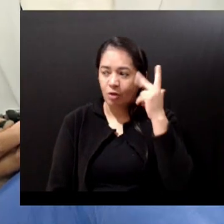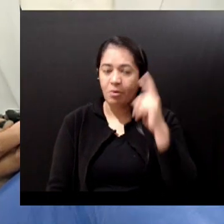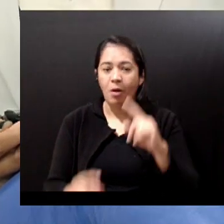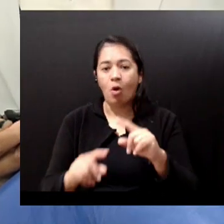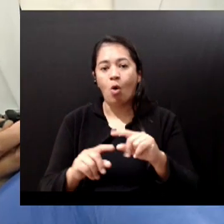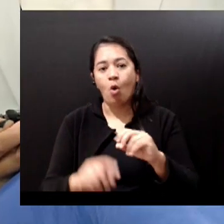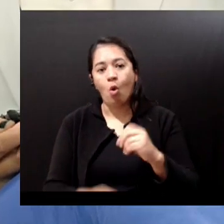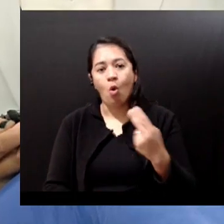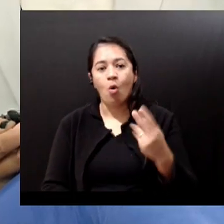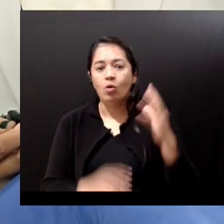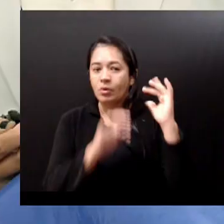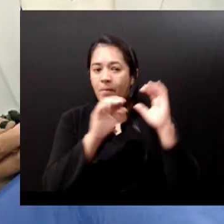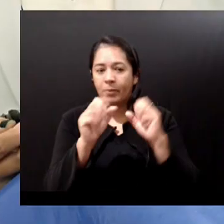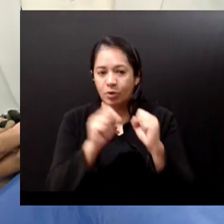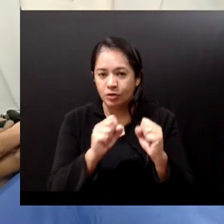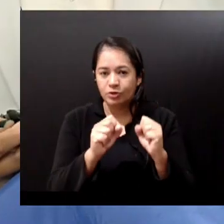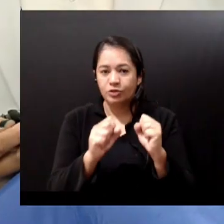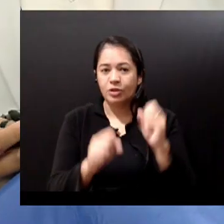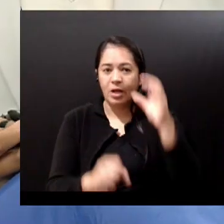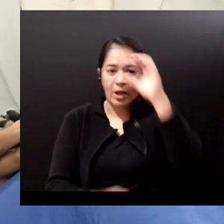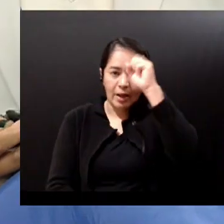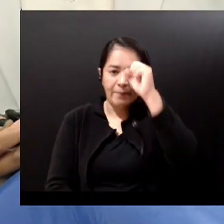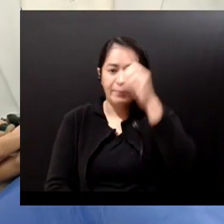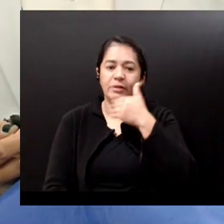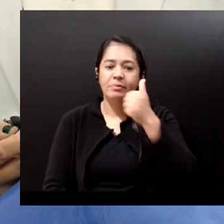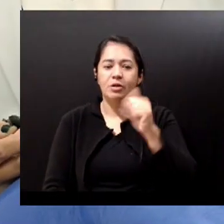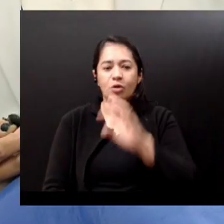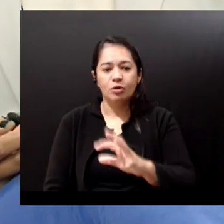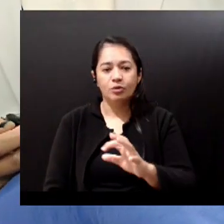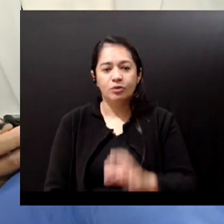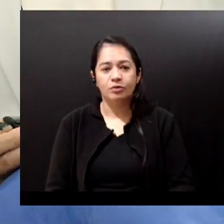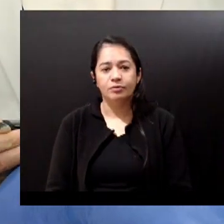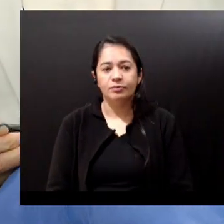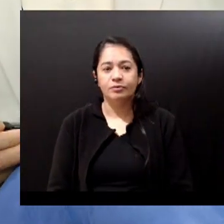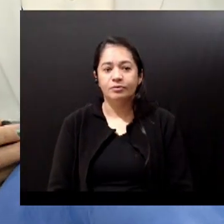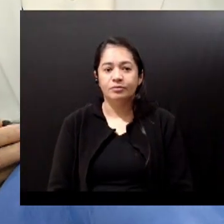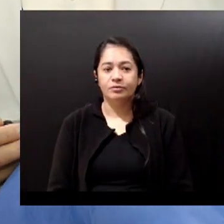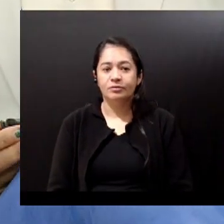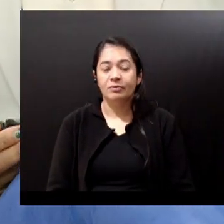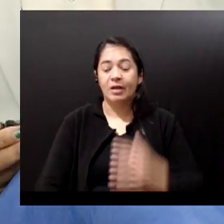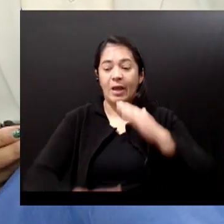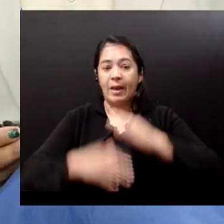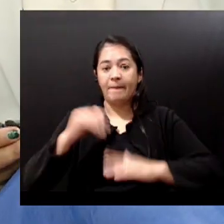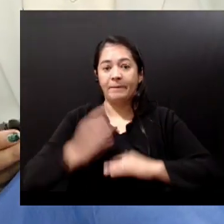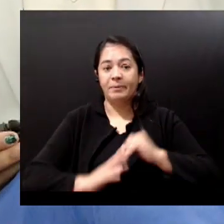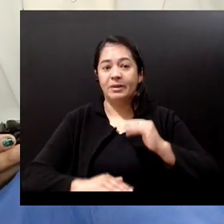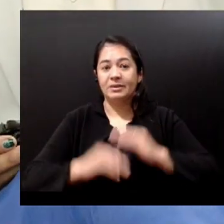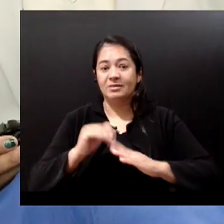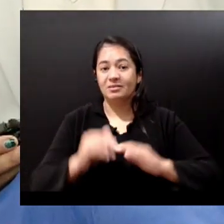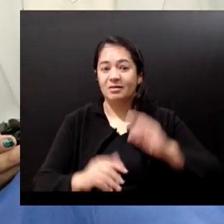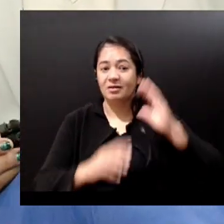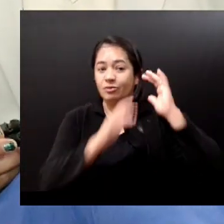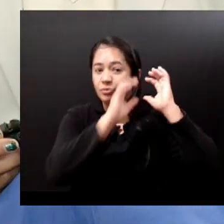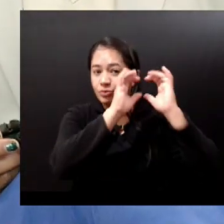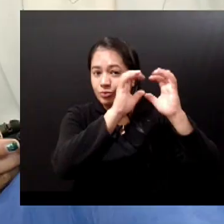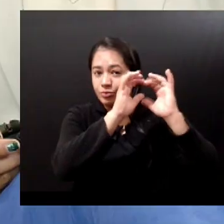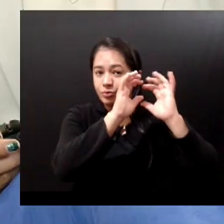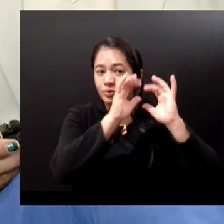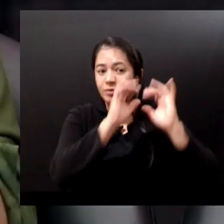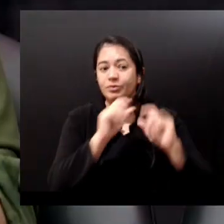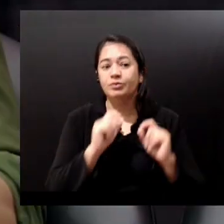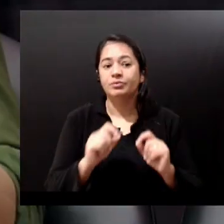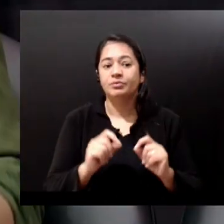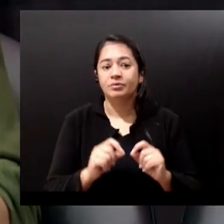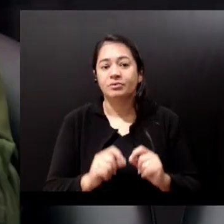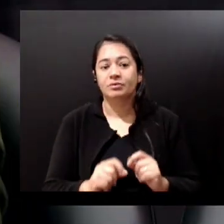melhor com essa situação, Lucas? A plasticidade cerebral, encefálica, essa coisa da adaptabilidade,